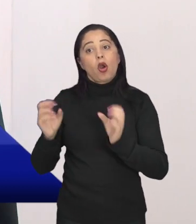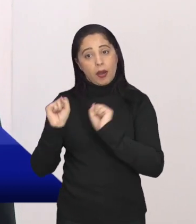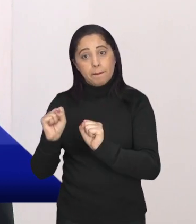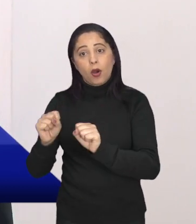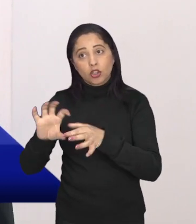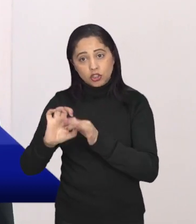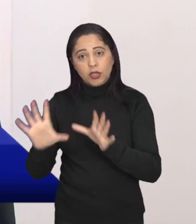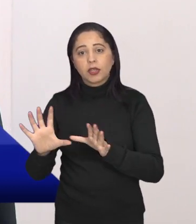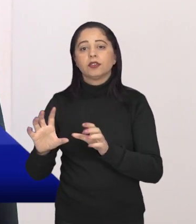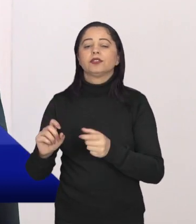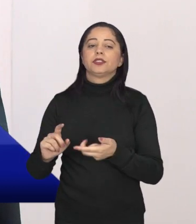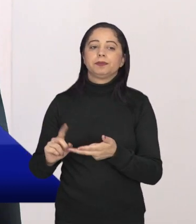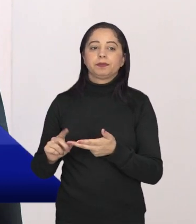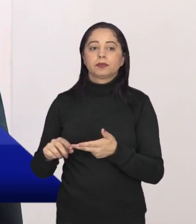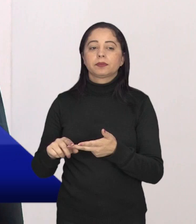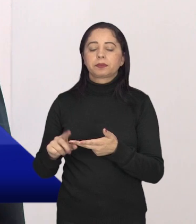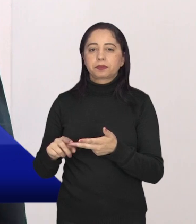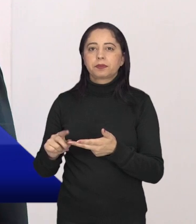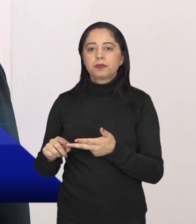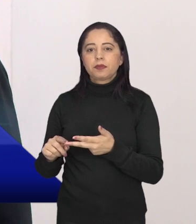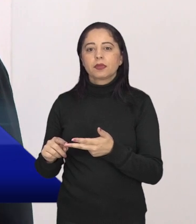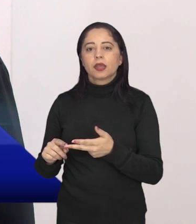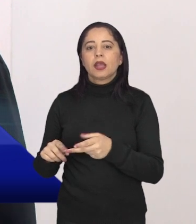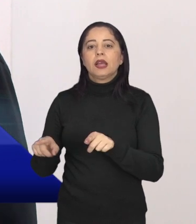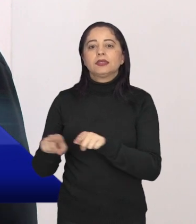alguns parâmetros também